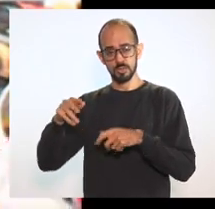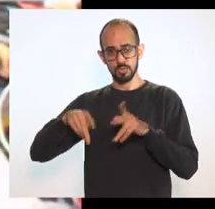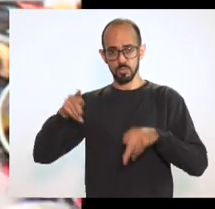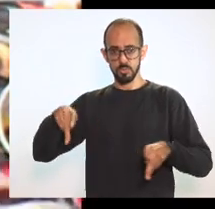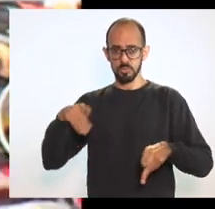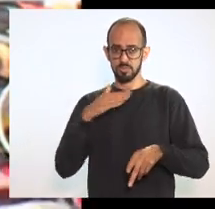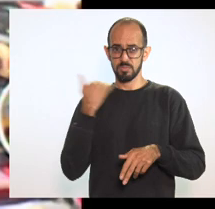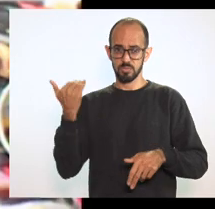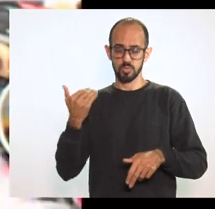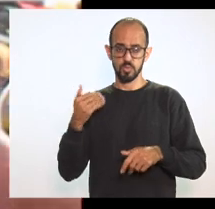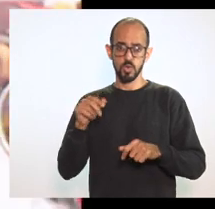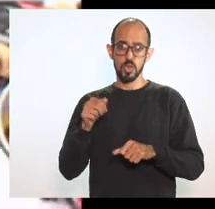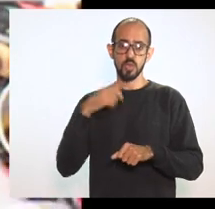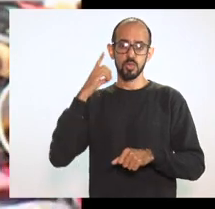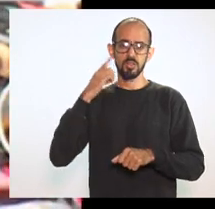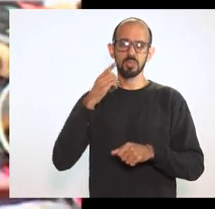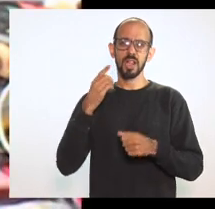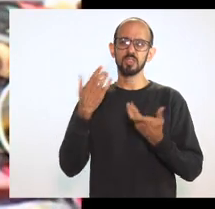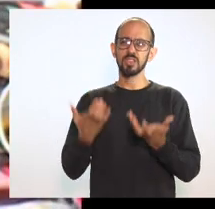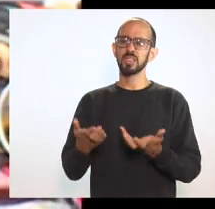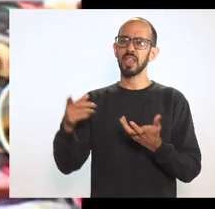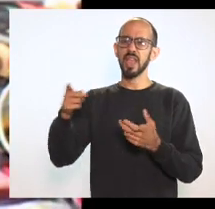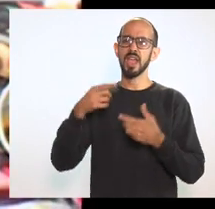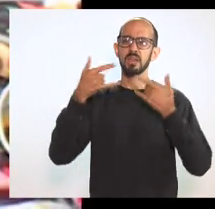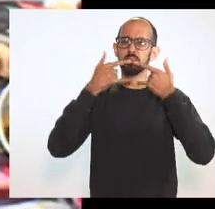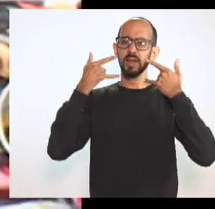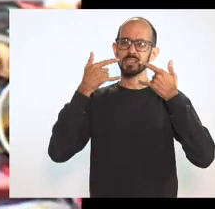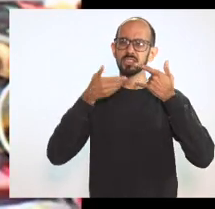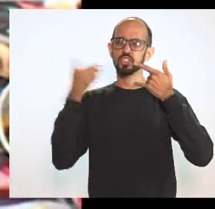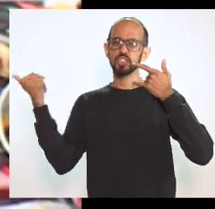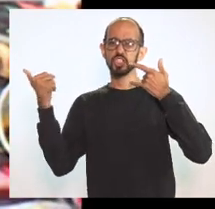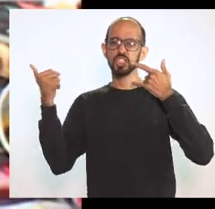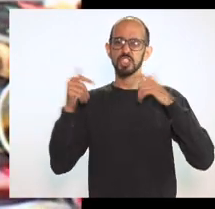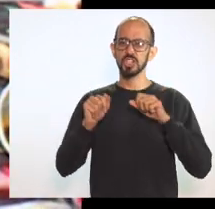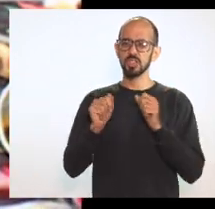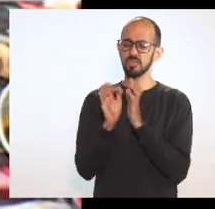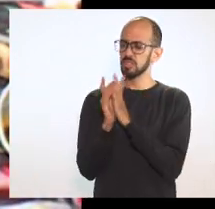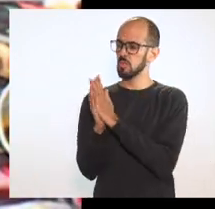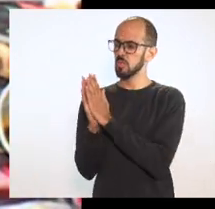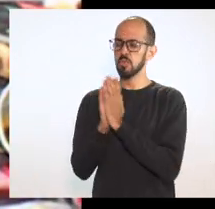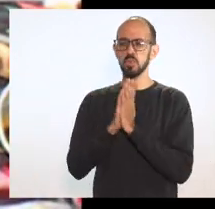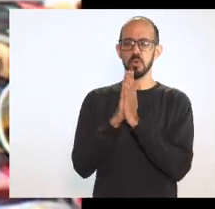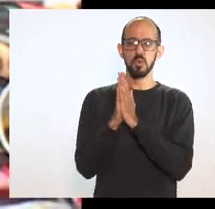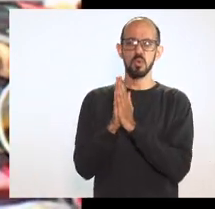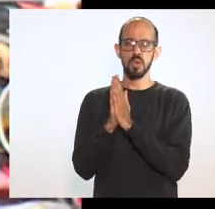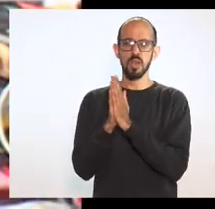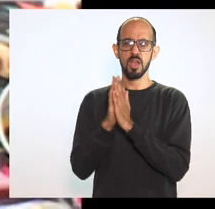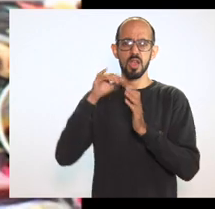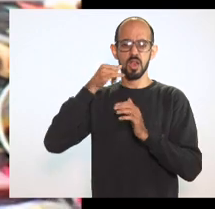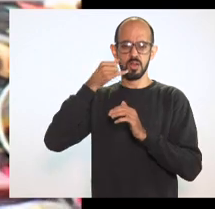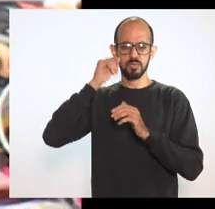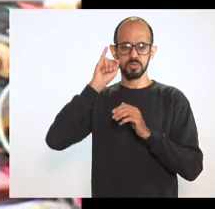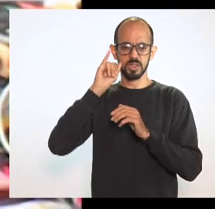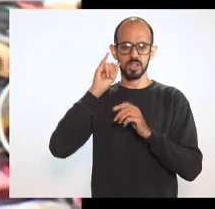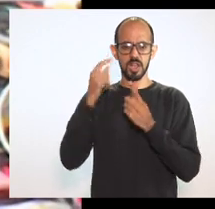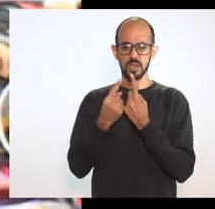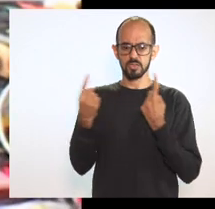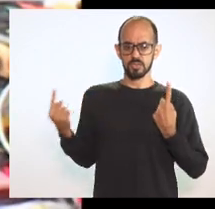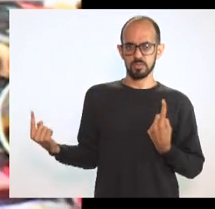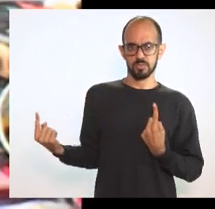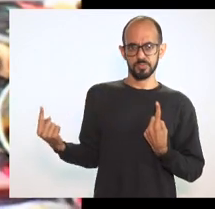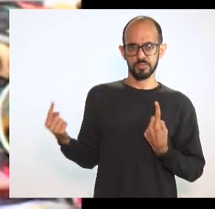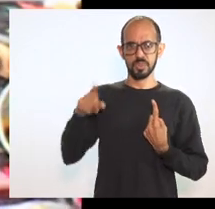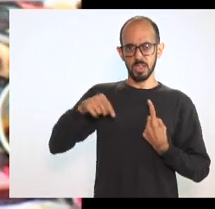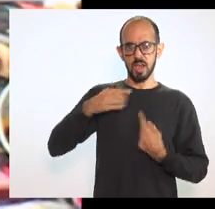que fique sem máscara, que faça aglomeração, que quem está defendendo que se faça distanciamento social é hipócrita,